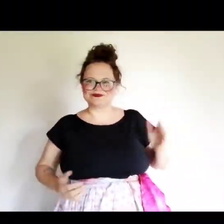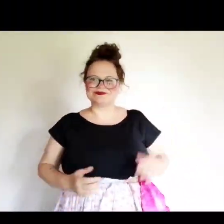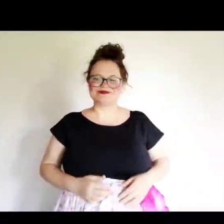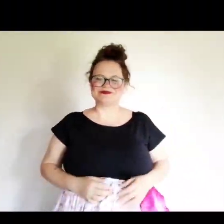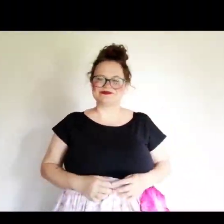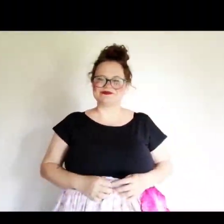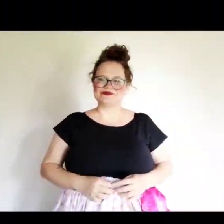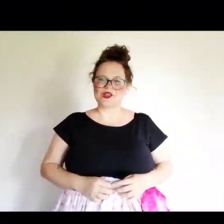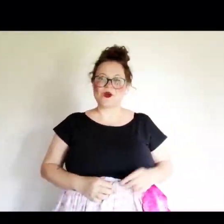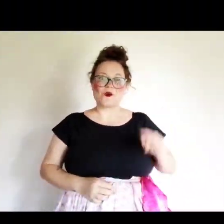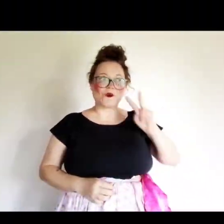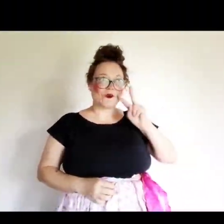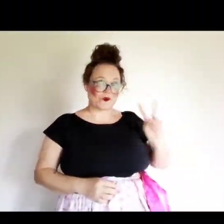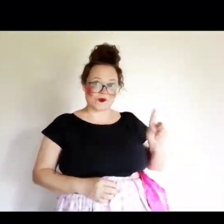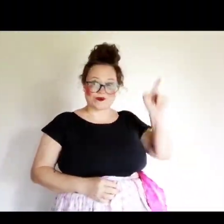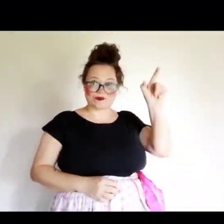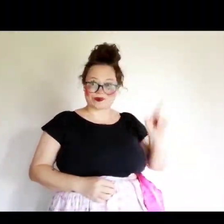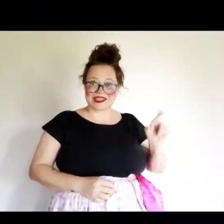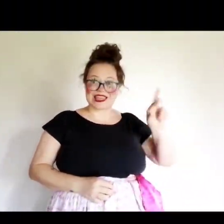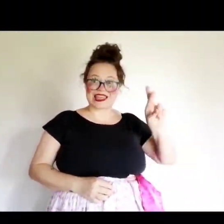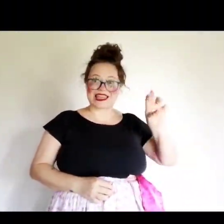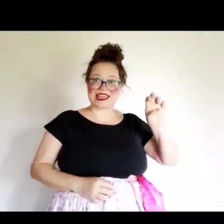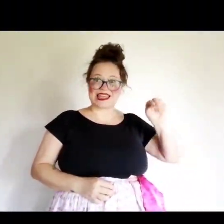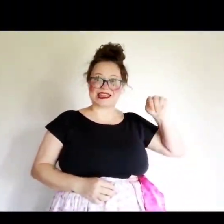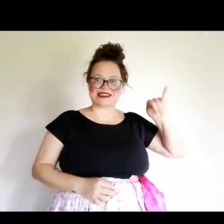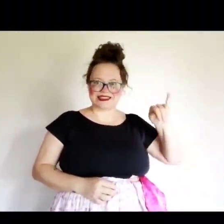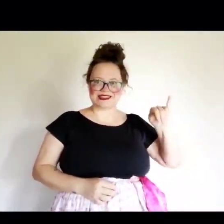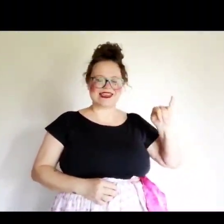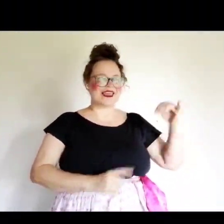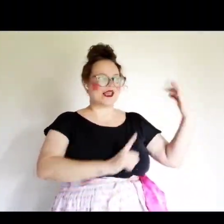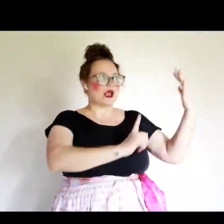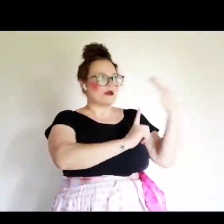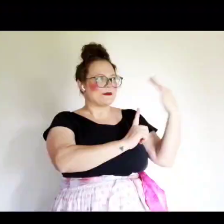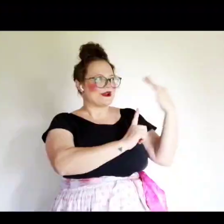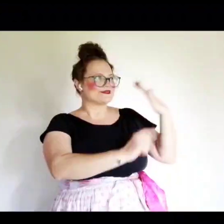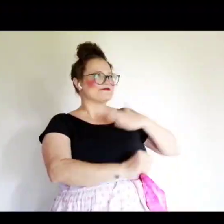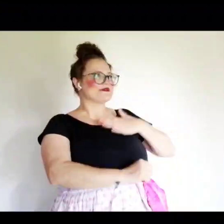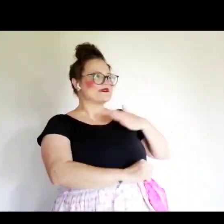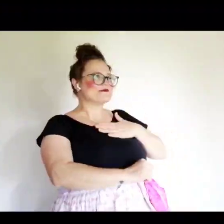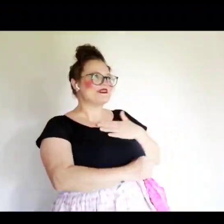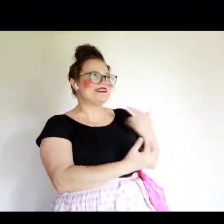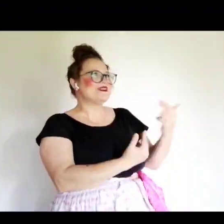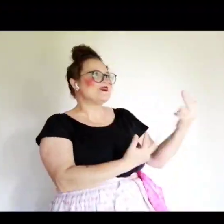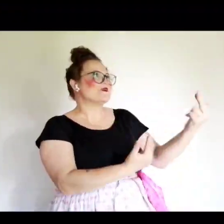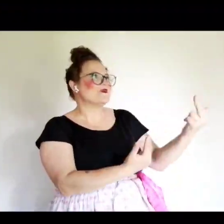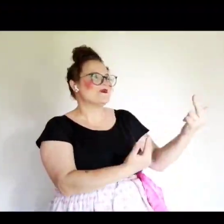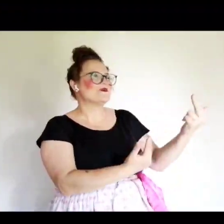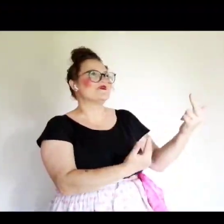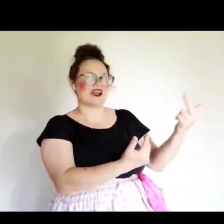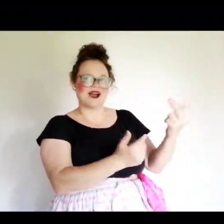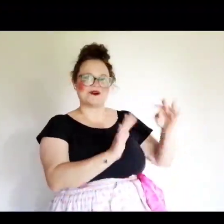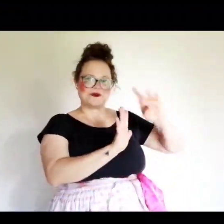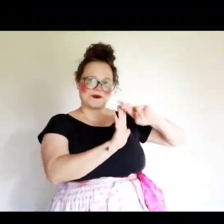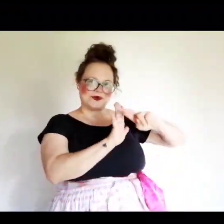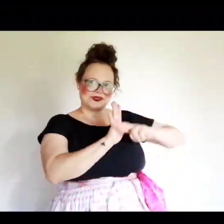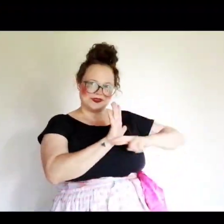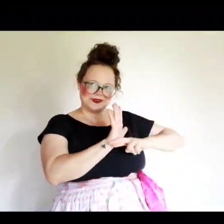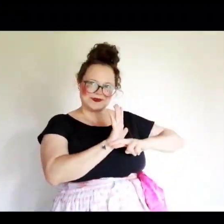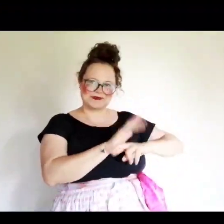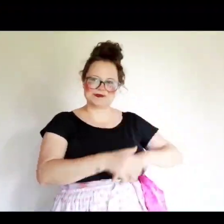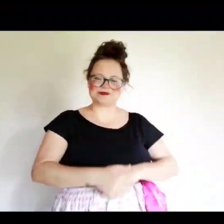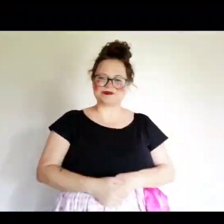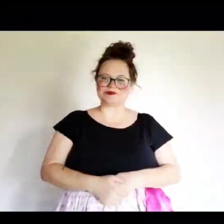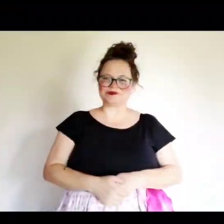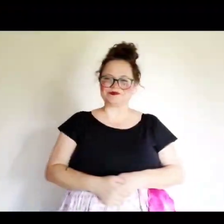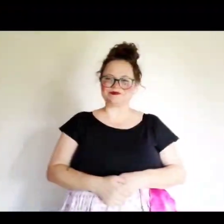ó. Ó, a Reni de Oliveira, que é a que eu mais me inspirava. Mas vamos seguir aqui, né, o meu roteiro.